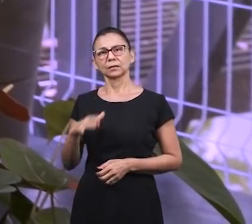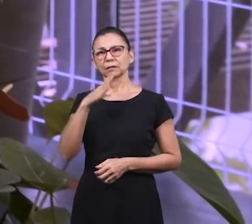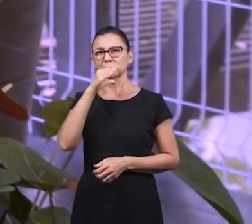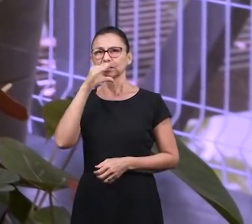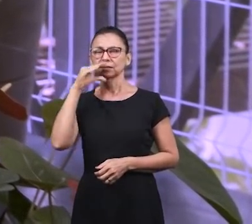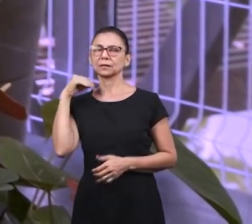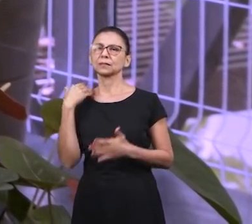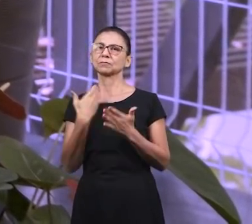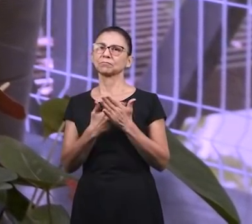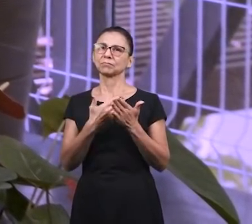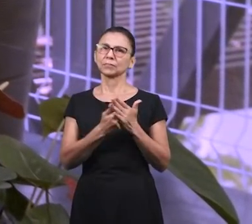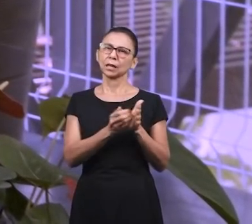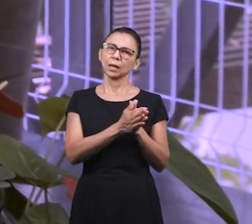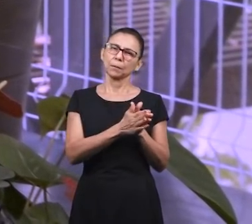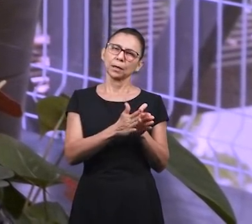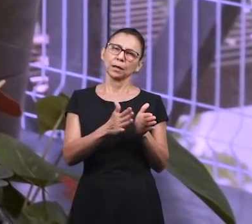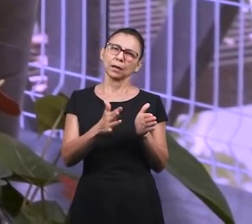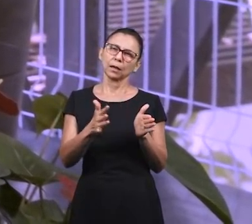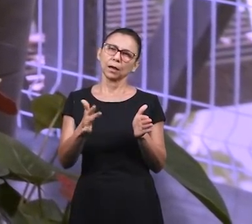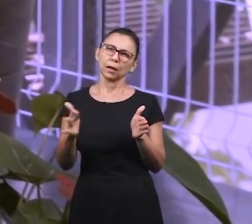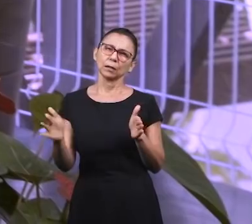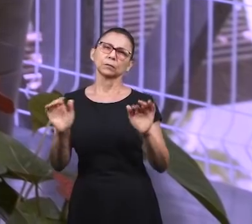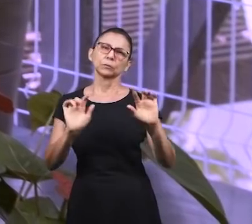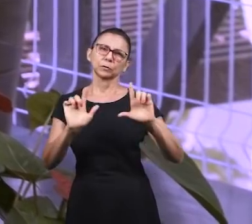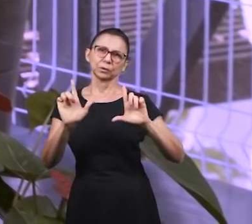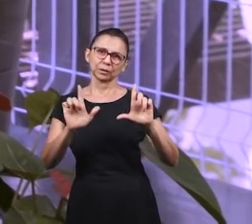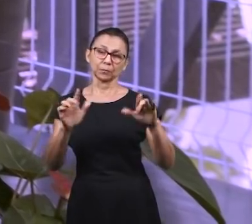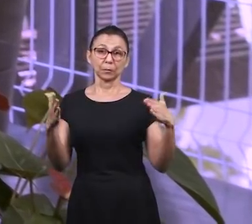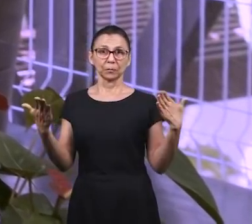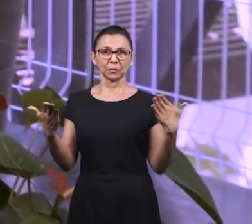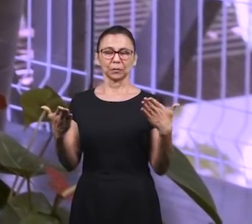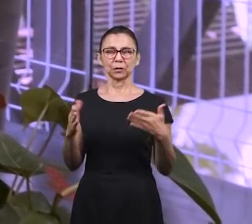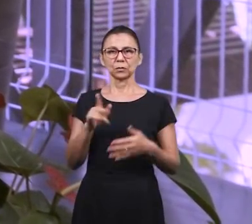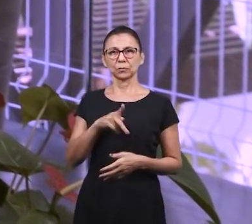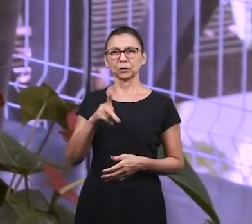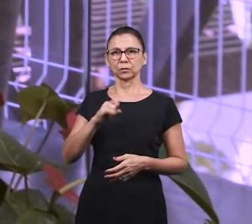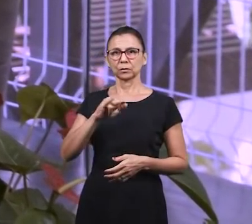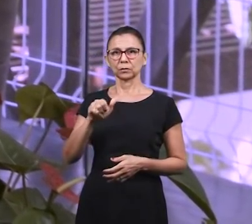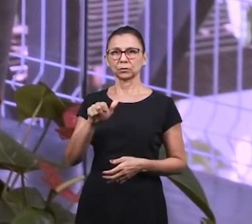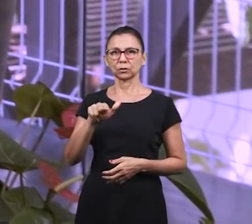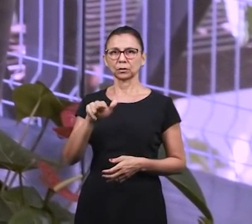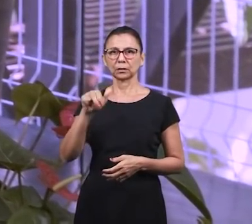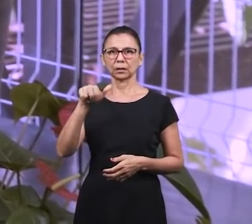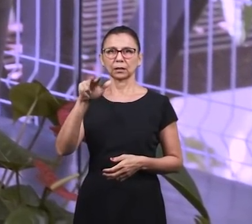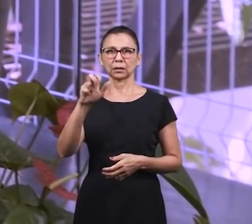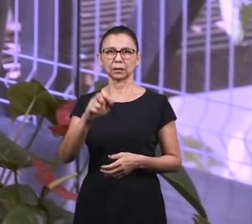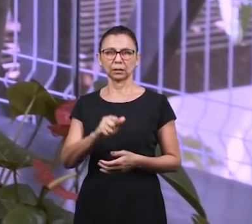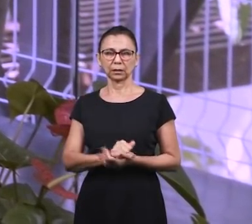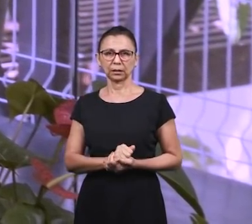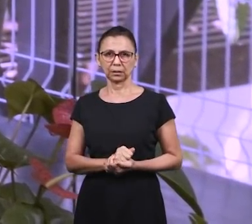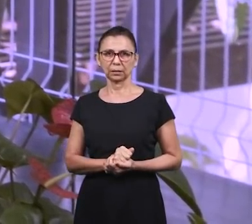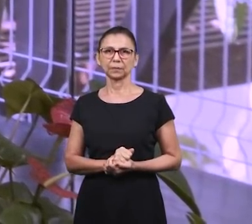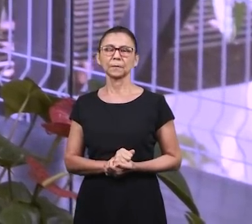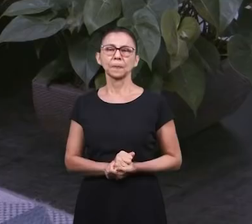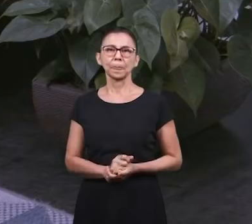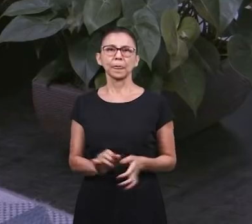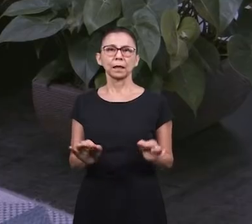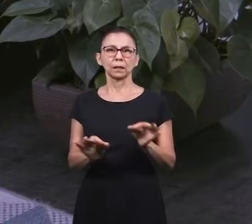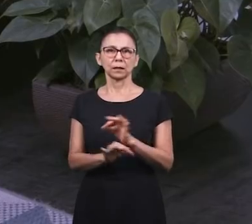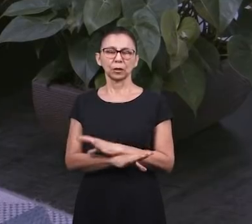adolescentes ao longo das últimas edições do nosso programa. Hoje, a professora Janaína vai concluir o ensino deste